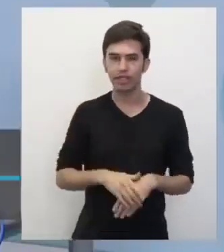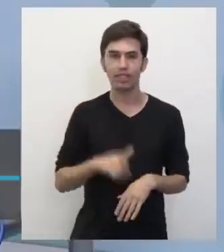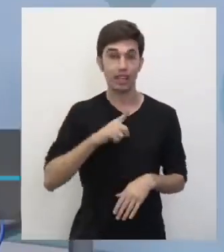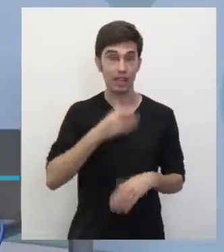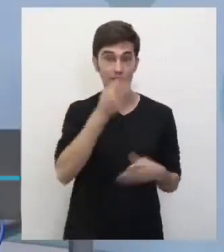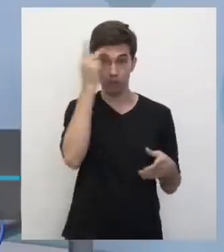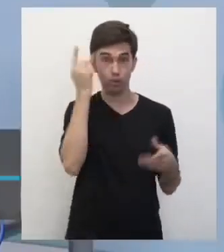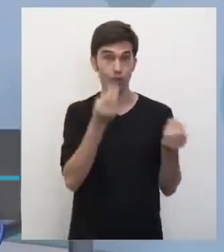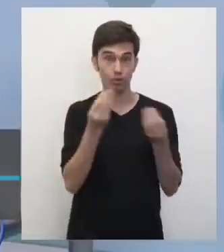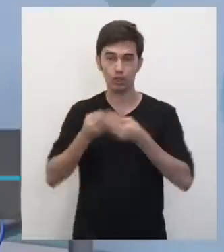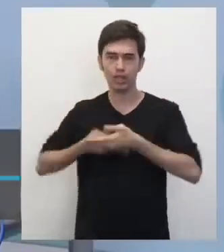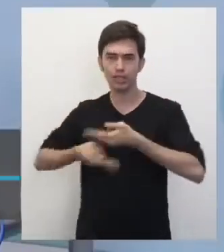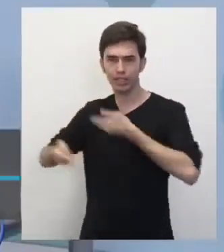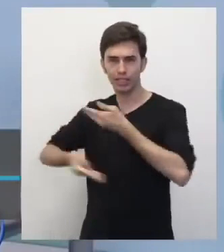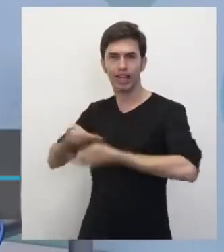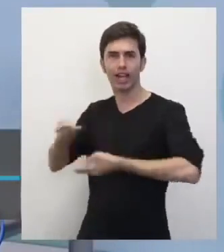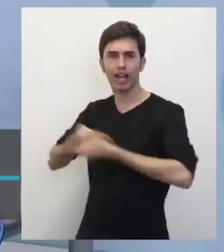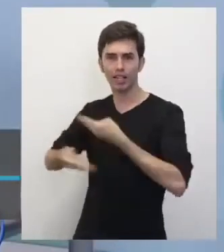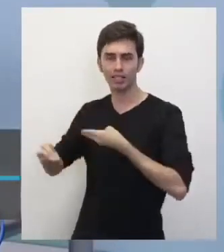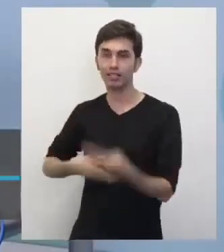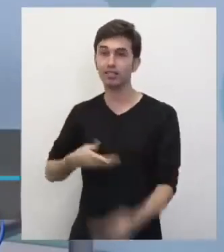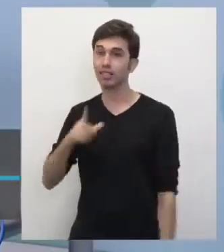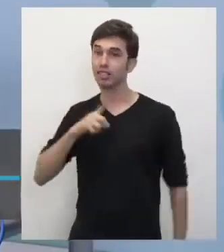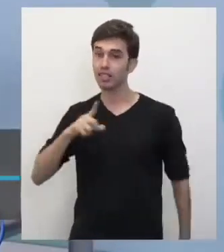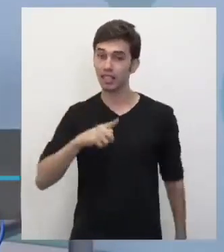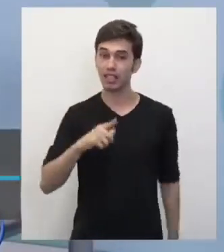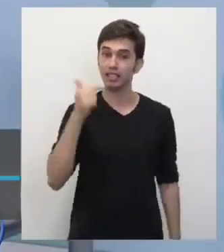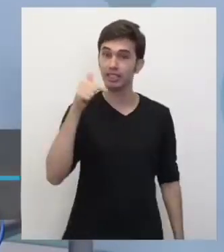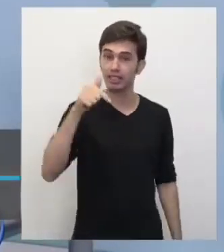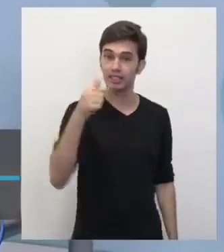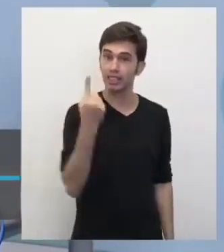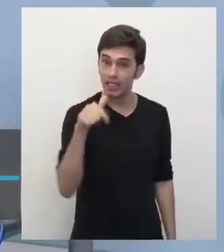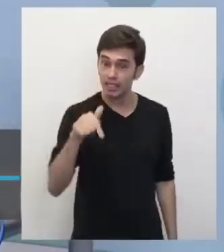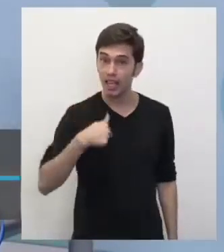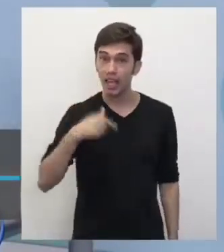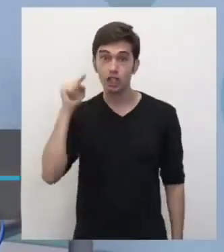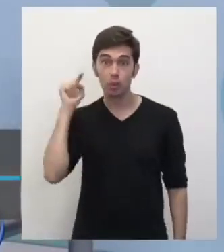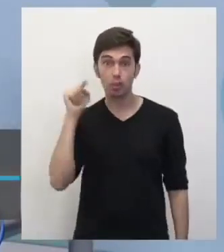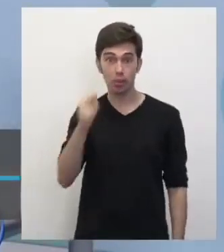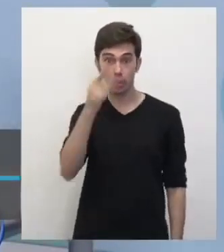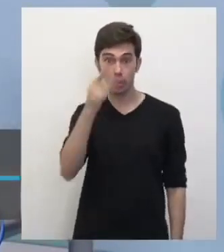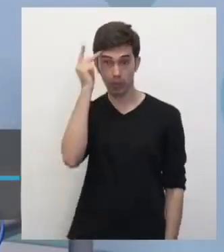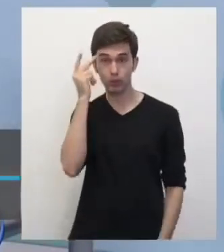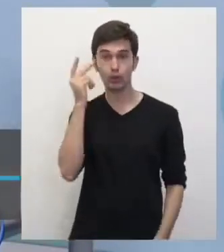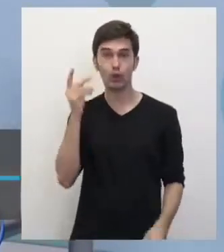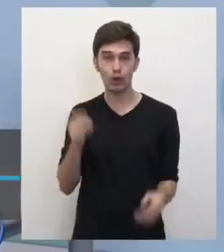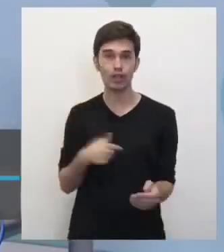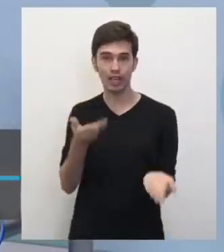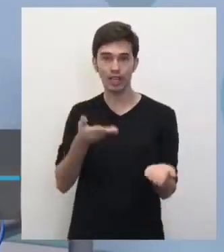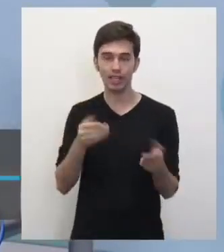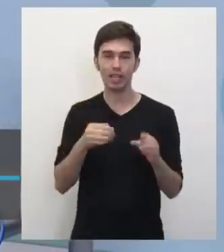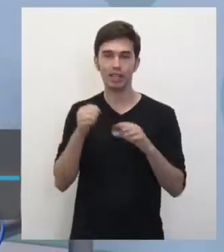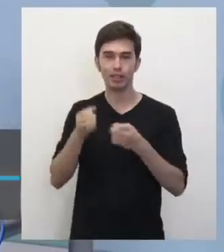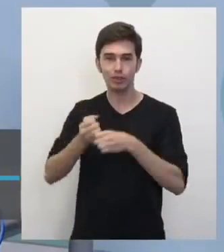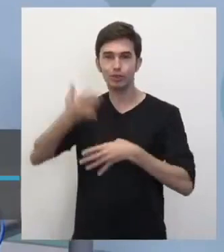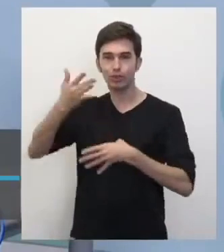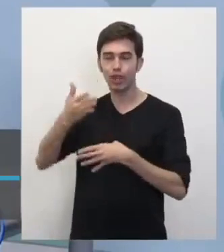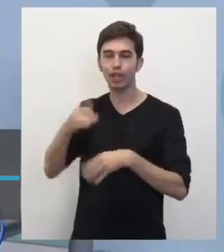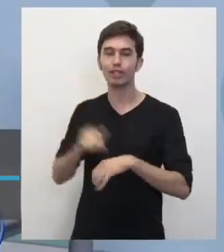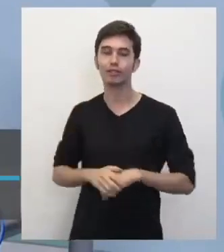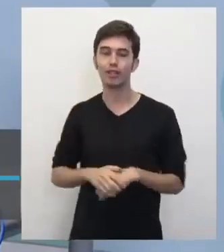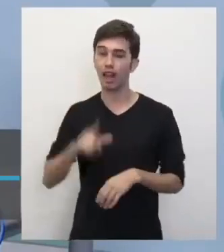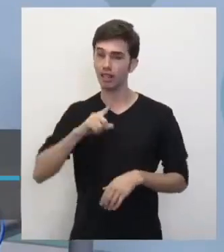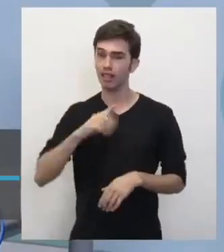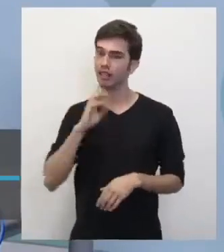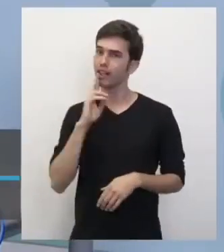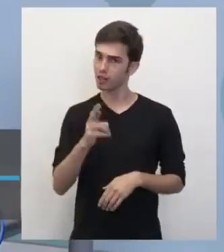gente aqui interagindo. Na realidade, nós estamos com 17 mil pessoas conectadas, Jonas, tá? Bastante. Aqui a gente tem a resposta aqui,